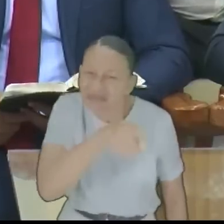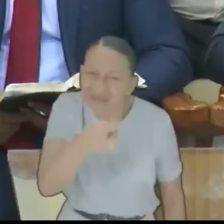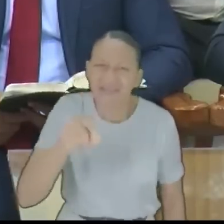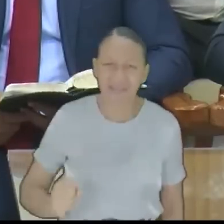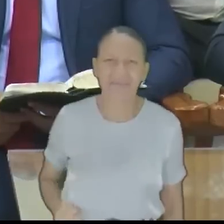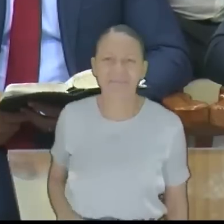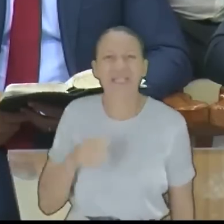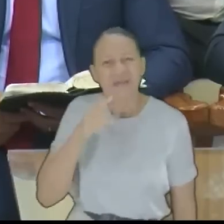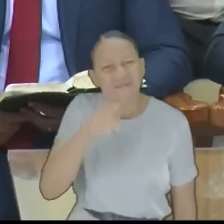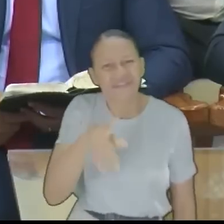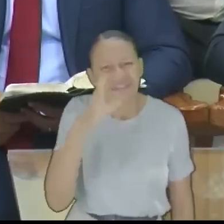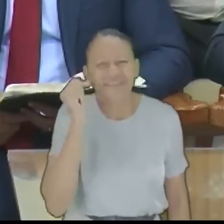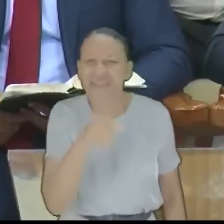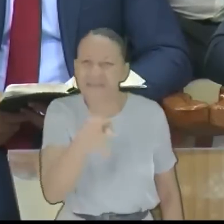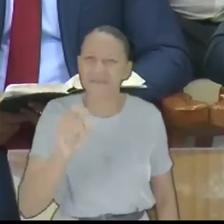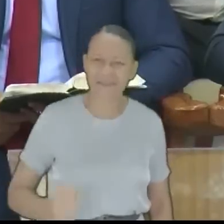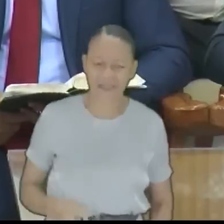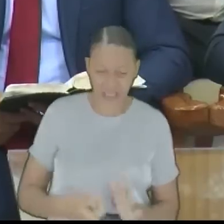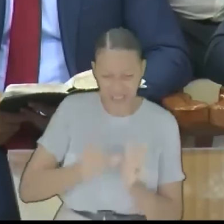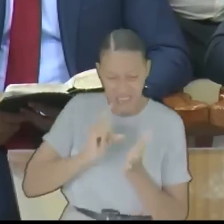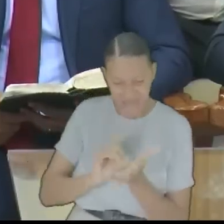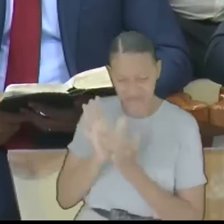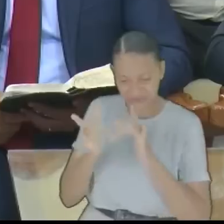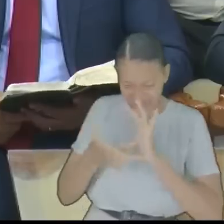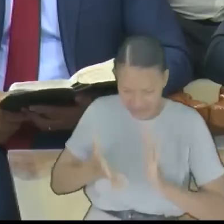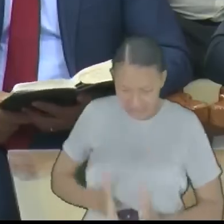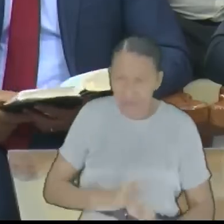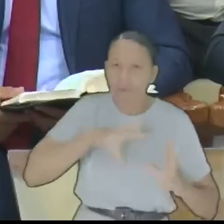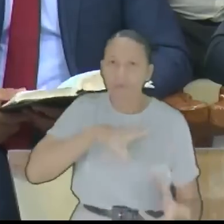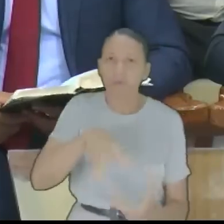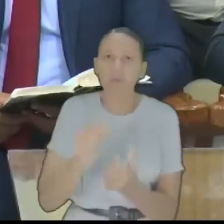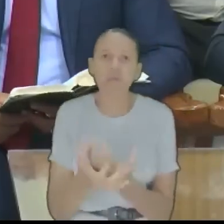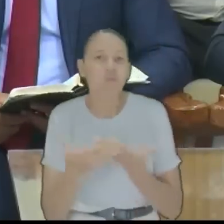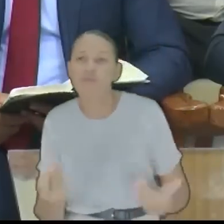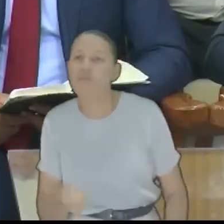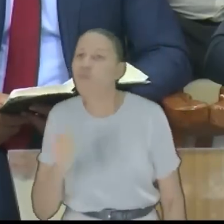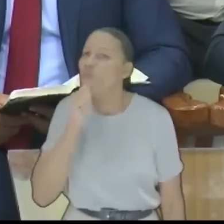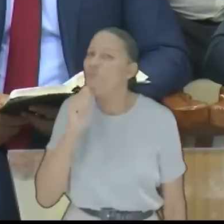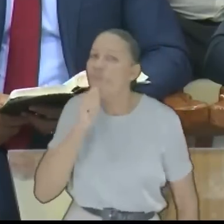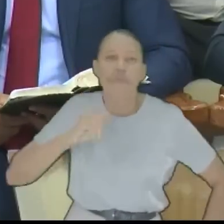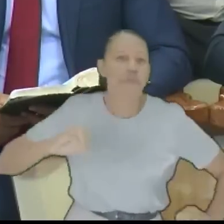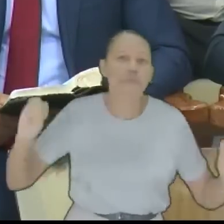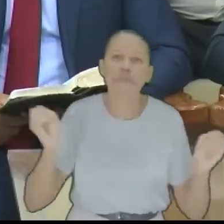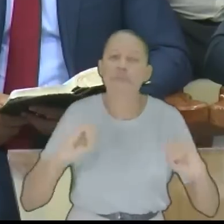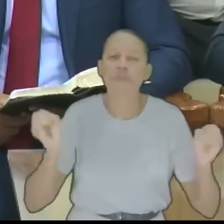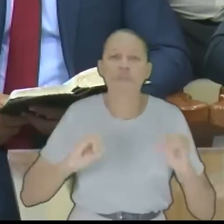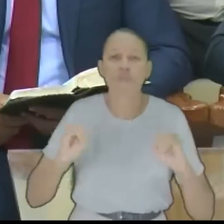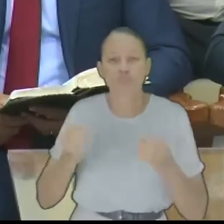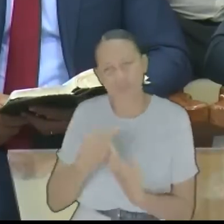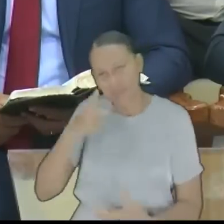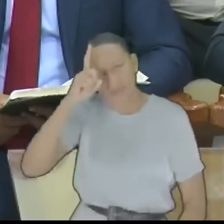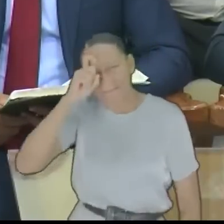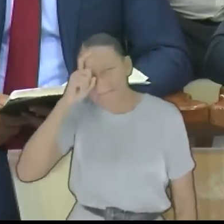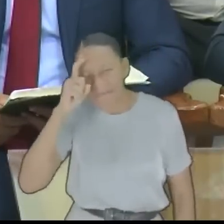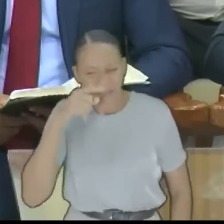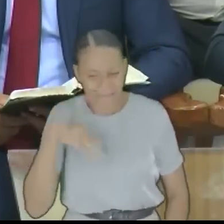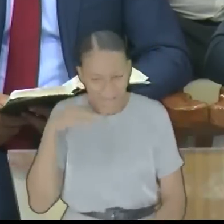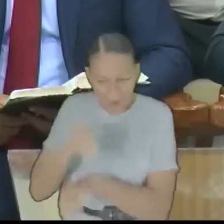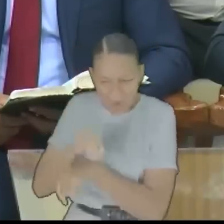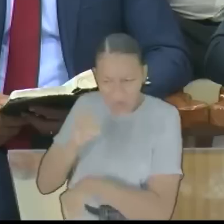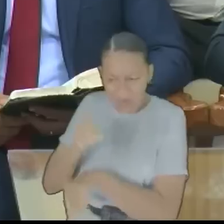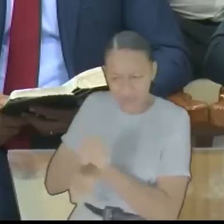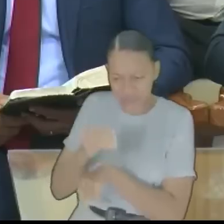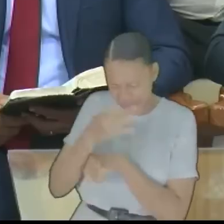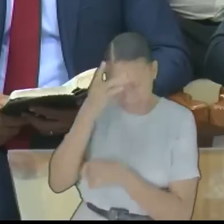sabia que antes de Jesus vir à terra, não havia hospitais para socorrer